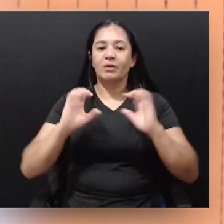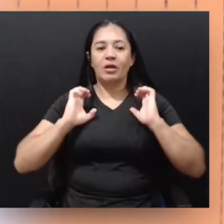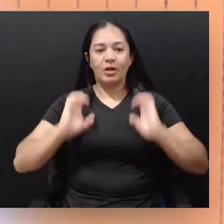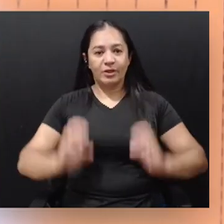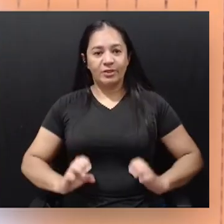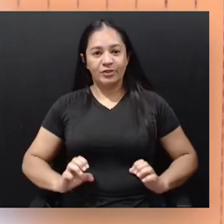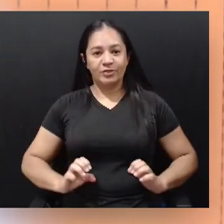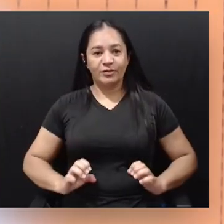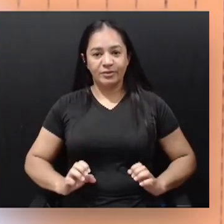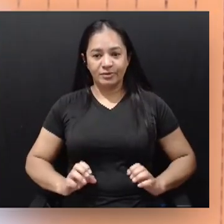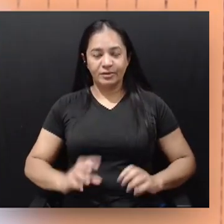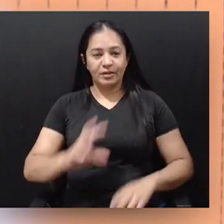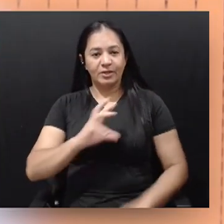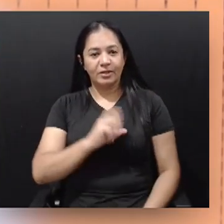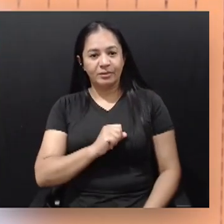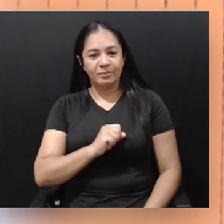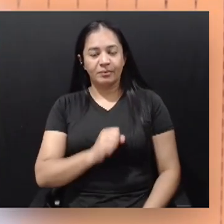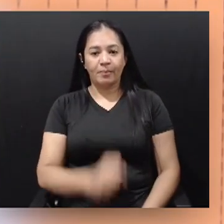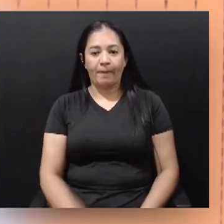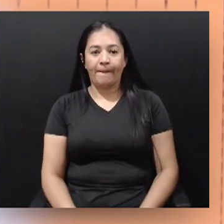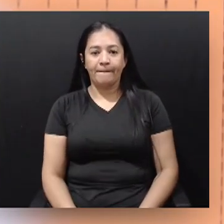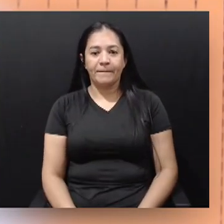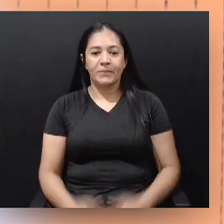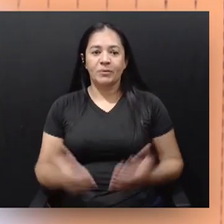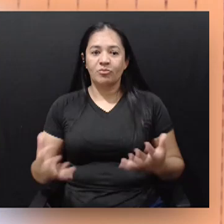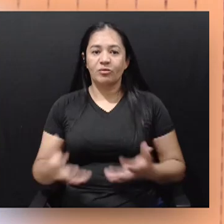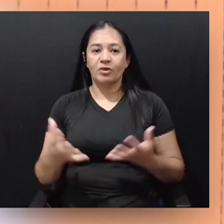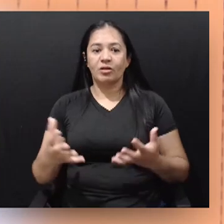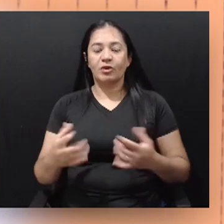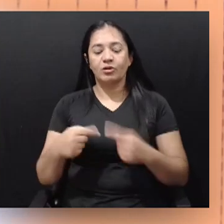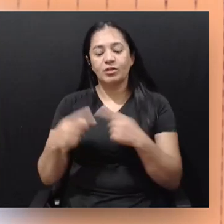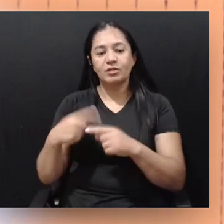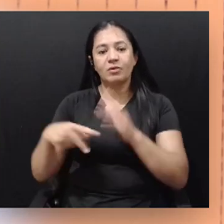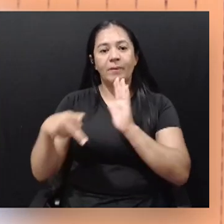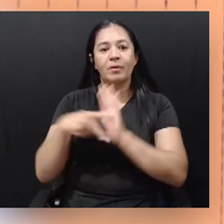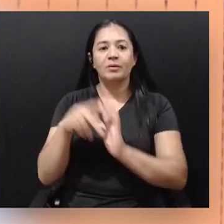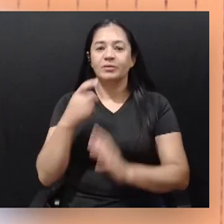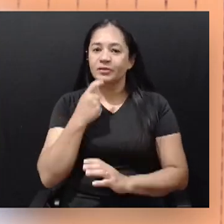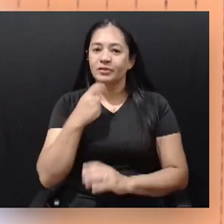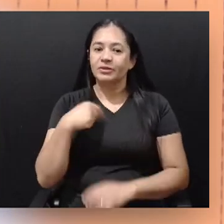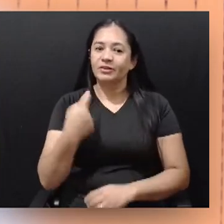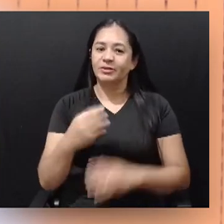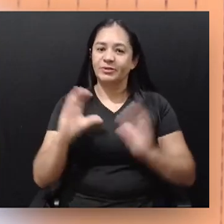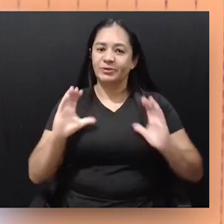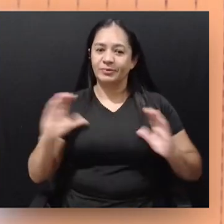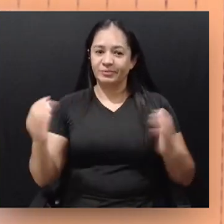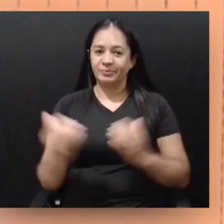que faço, contribuindo para o desenvolvimento de Campinas e para a nossa comunidade. Obrigado.